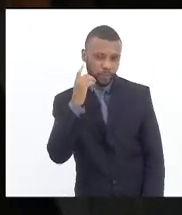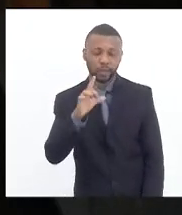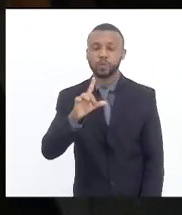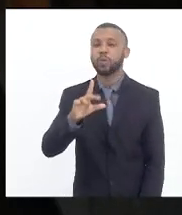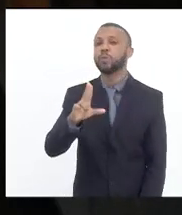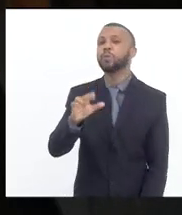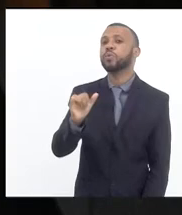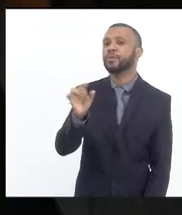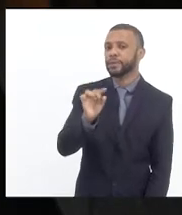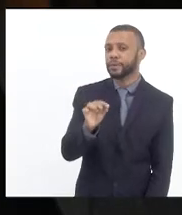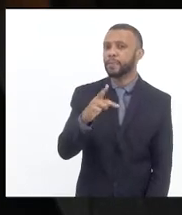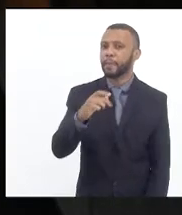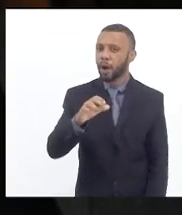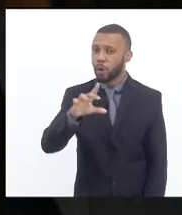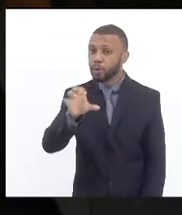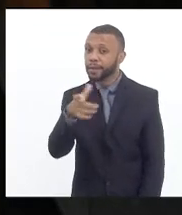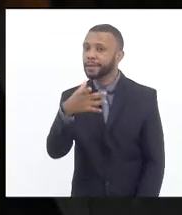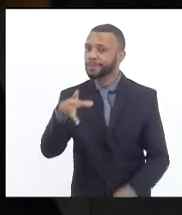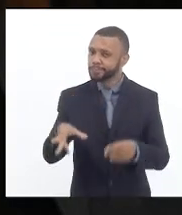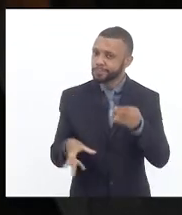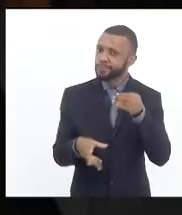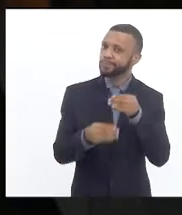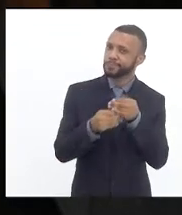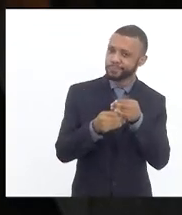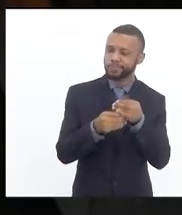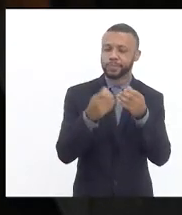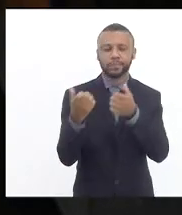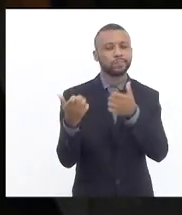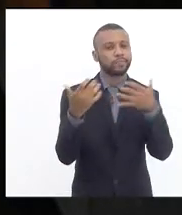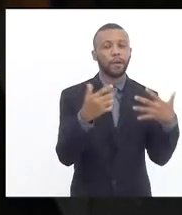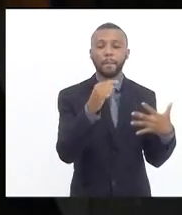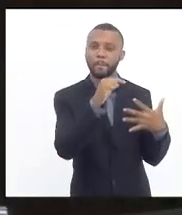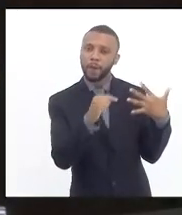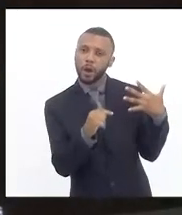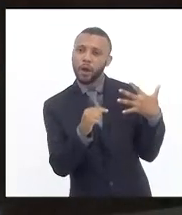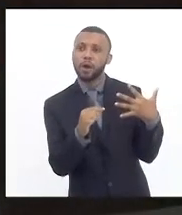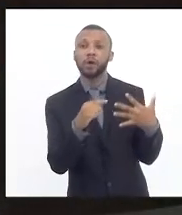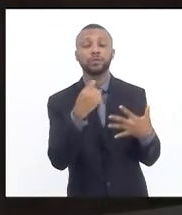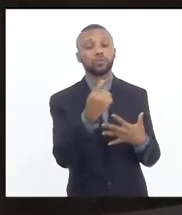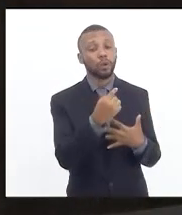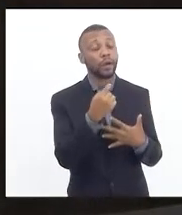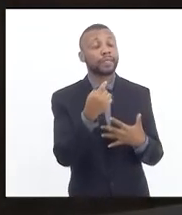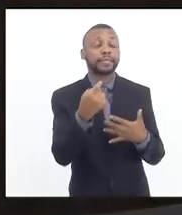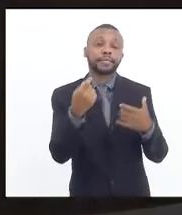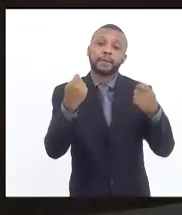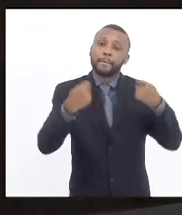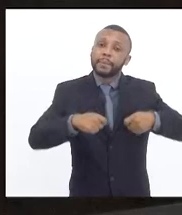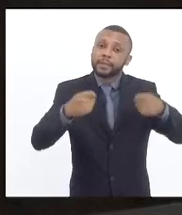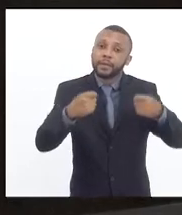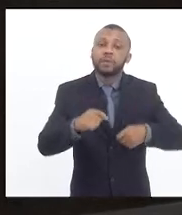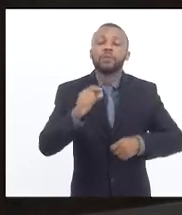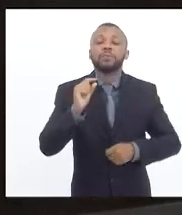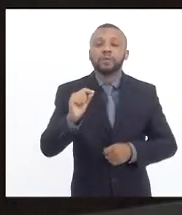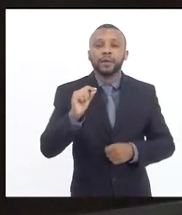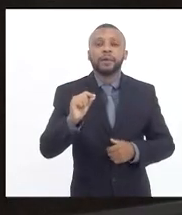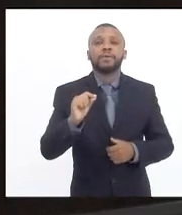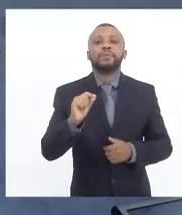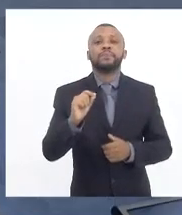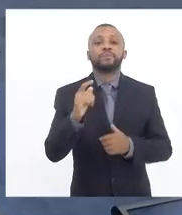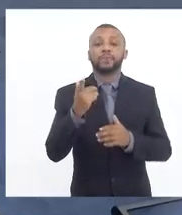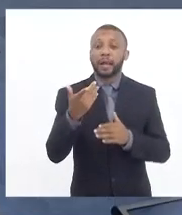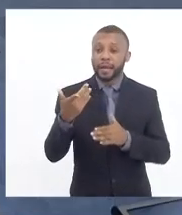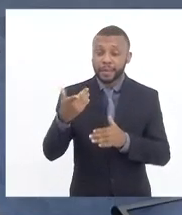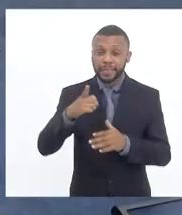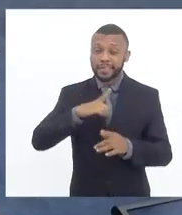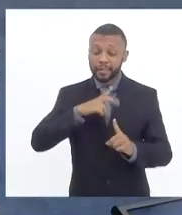reverberar uma manifestação que vossa excelência V quem é Nelson acho que a gente deveria além além do dossiê